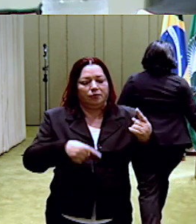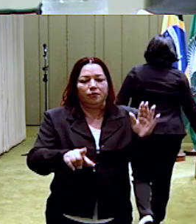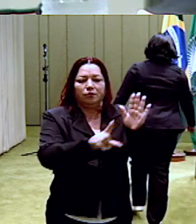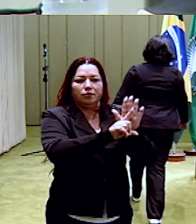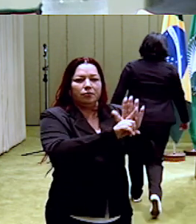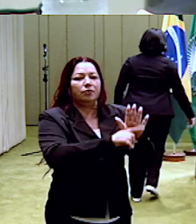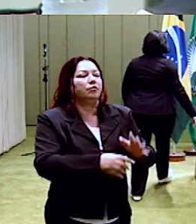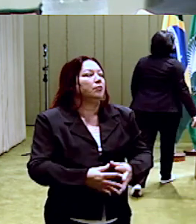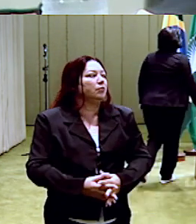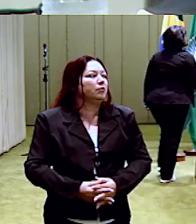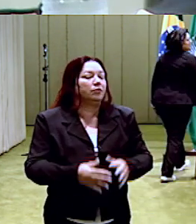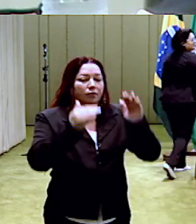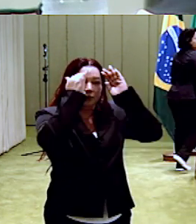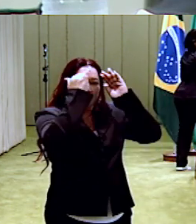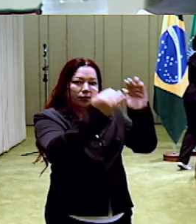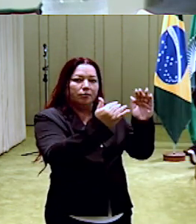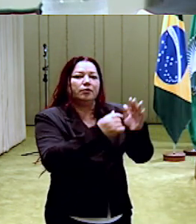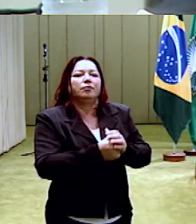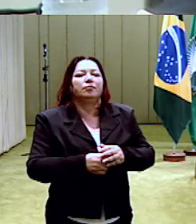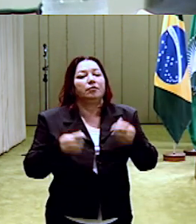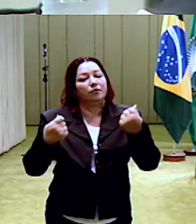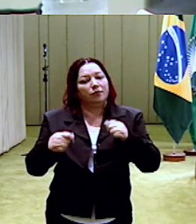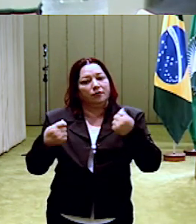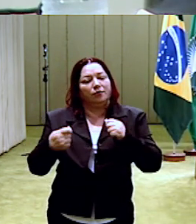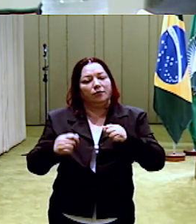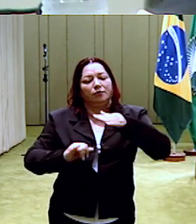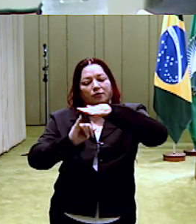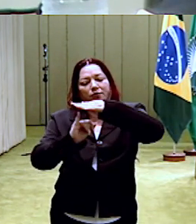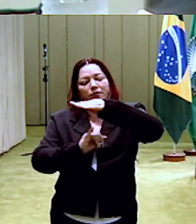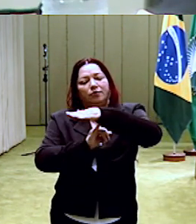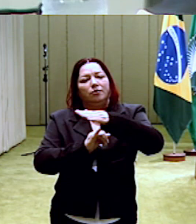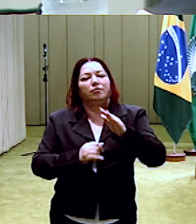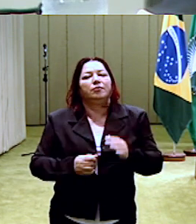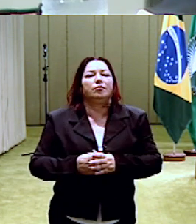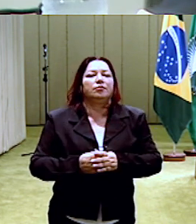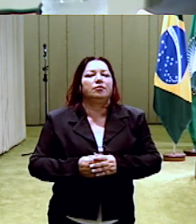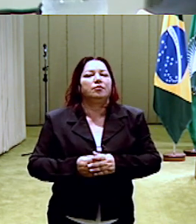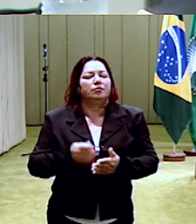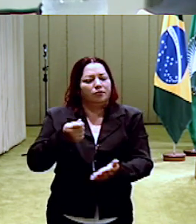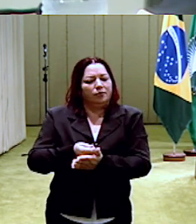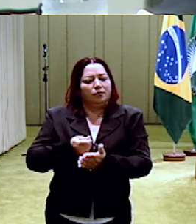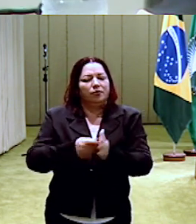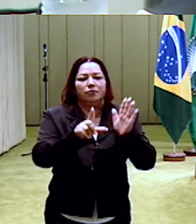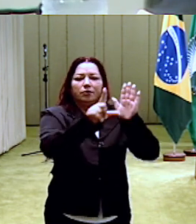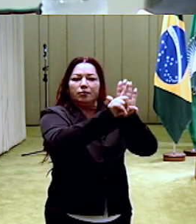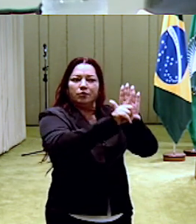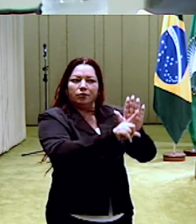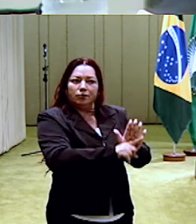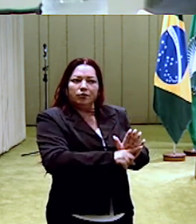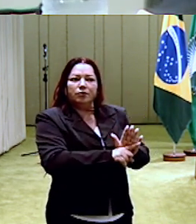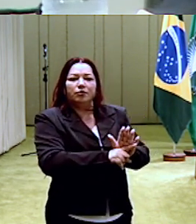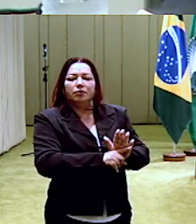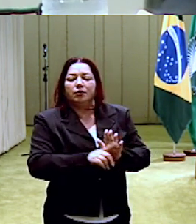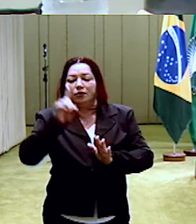necessária. Diante dessa necessidade de institucionalização normativa consistente, é que o Ministério dos